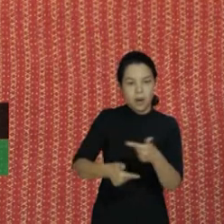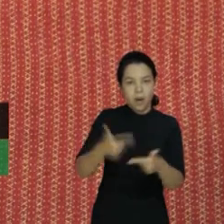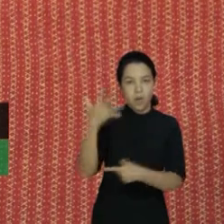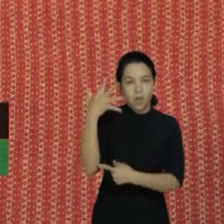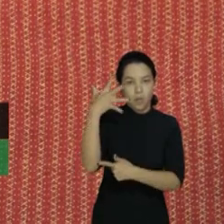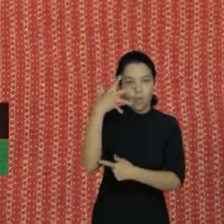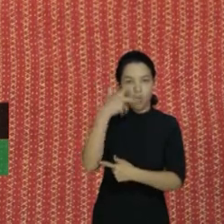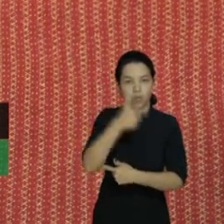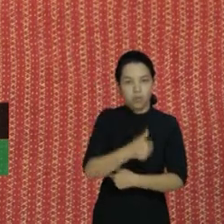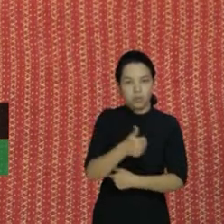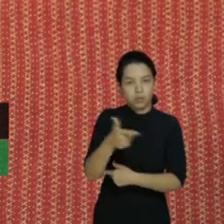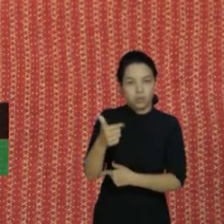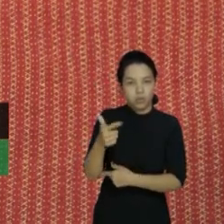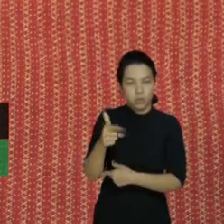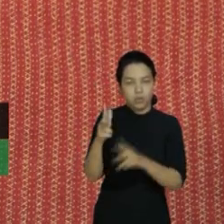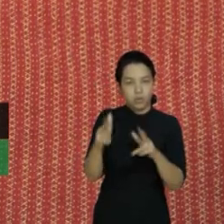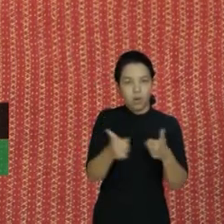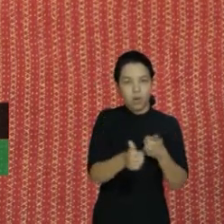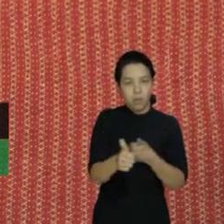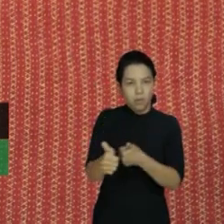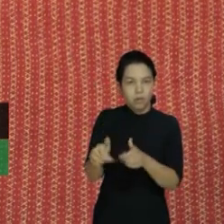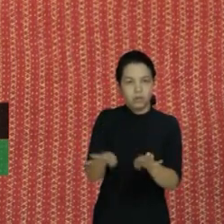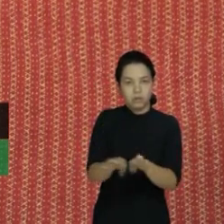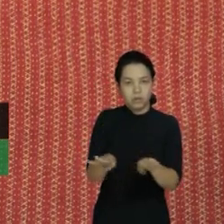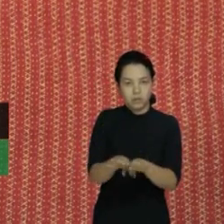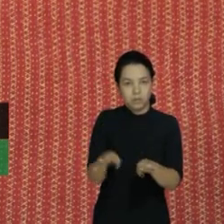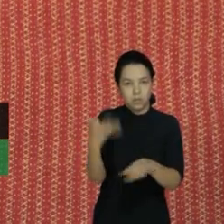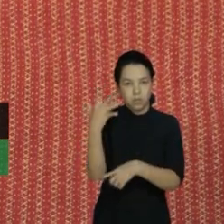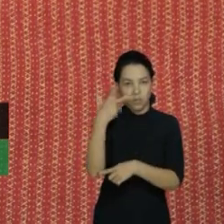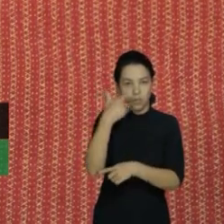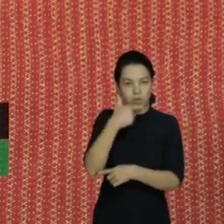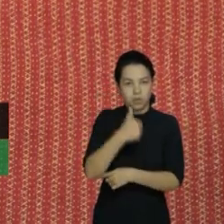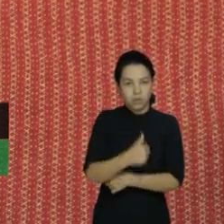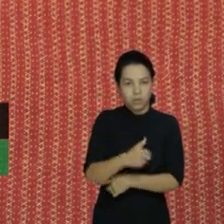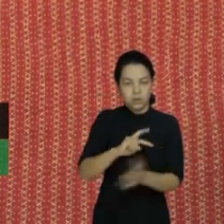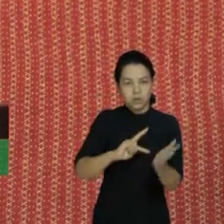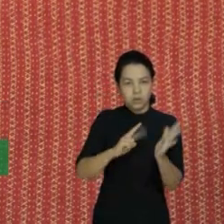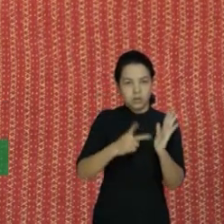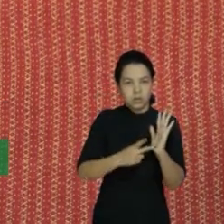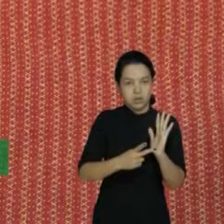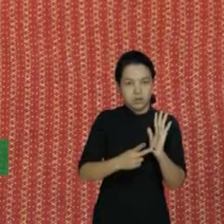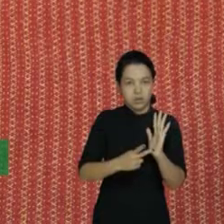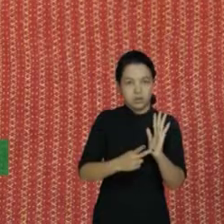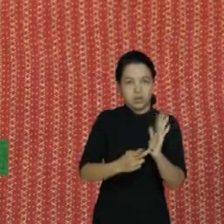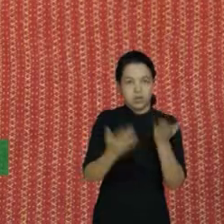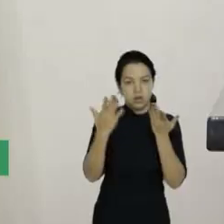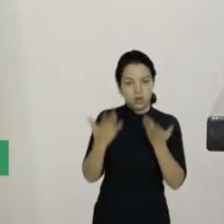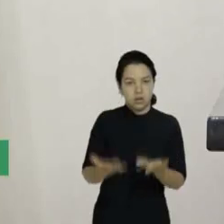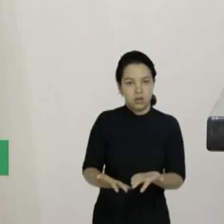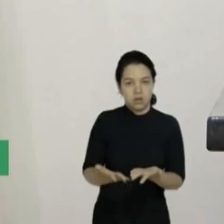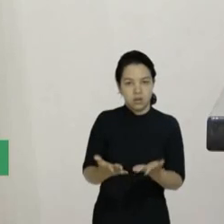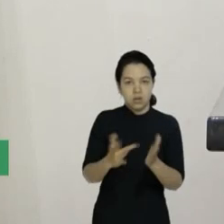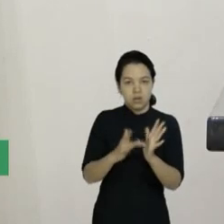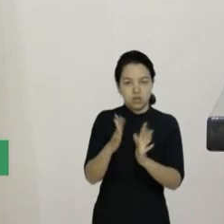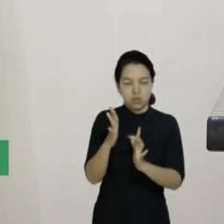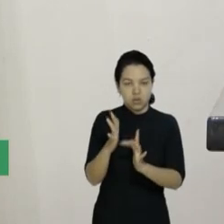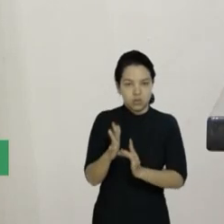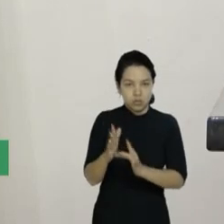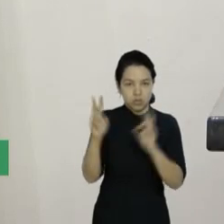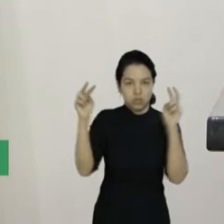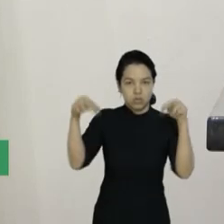12 apóstolos. É um número muito bonito também. Primeira vez que significa lá o nosso grande Criador, Jesus Cristo, que está ali olhando para nós. Ali,